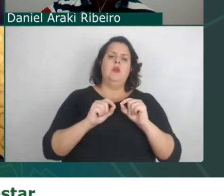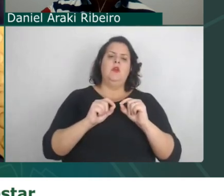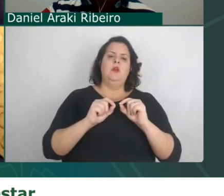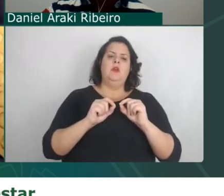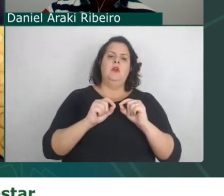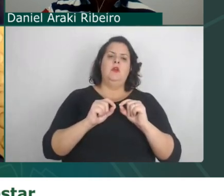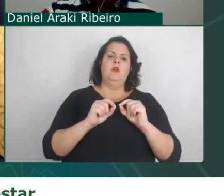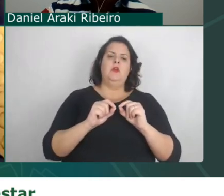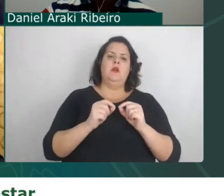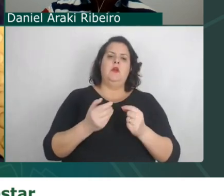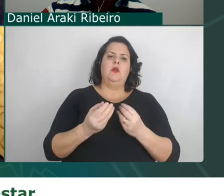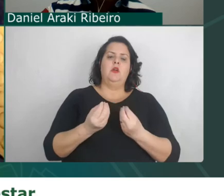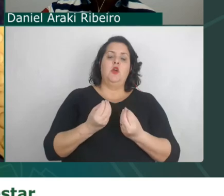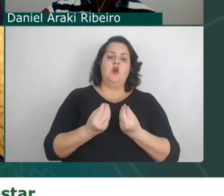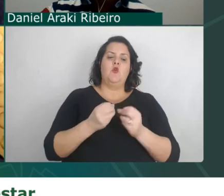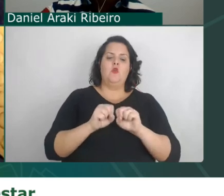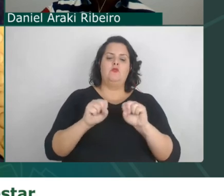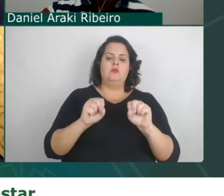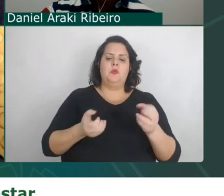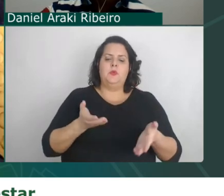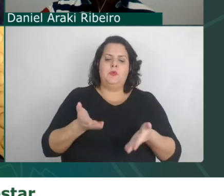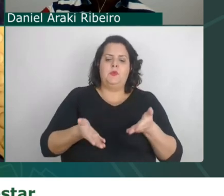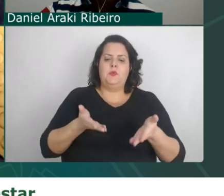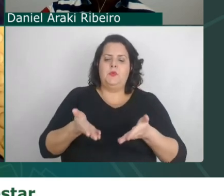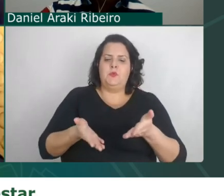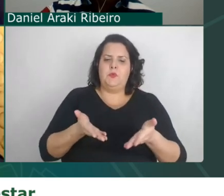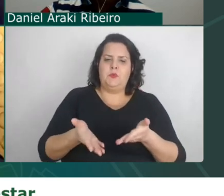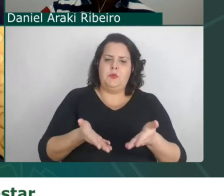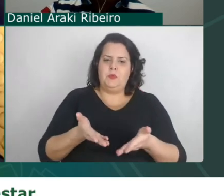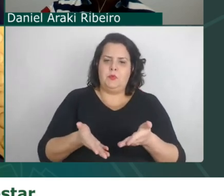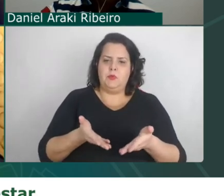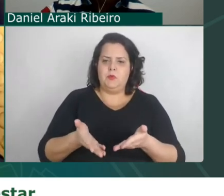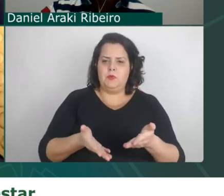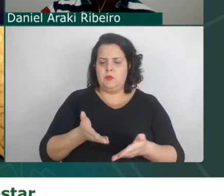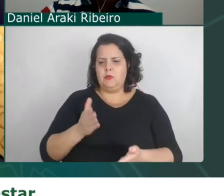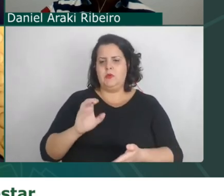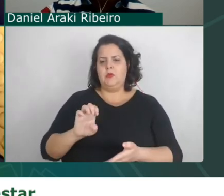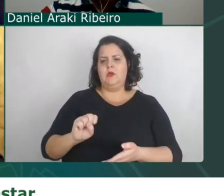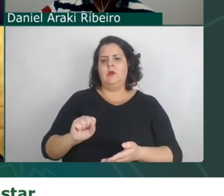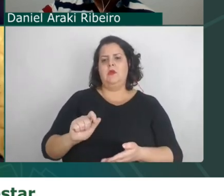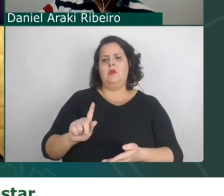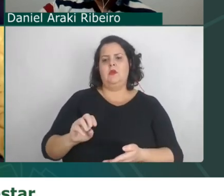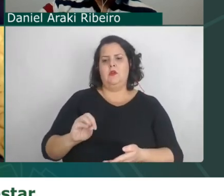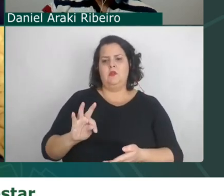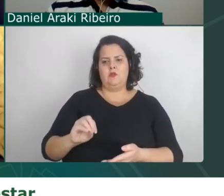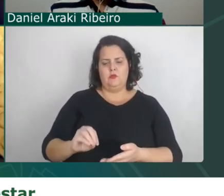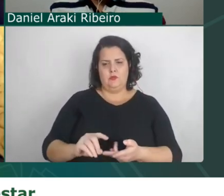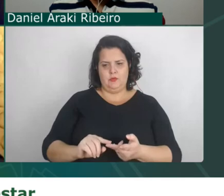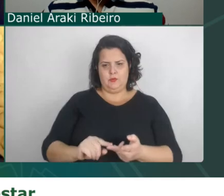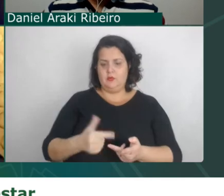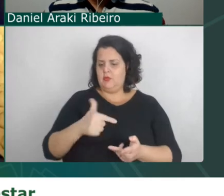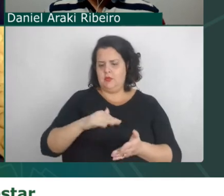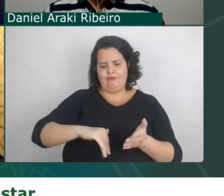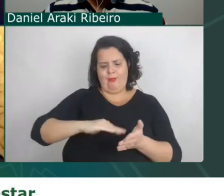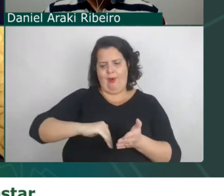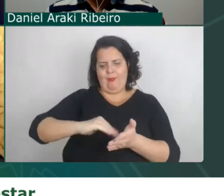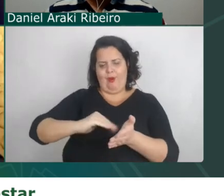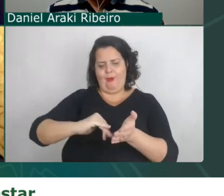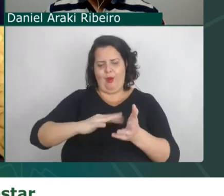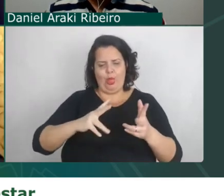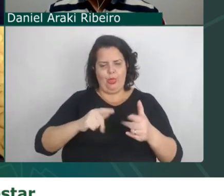de esgoto, que não é totalmente adequado para retirar essas substâncias. Aí, a gente